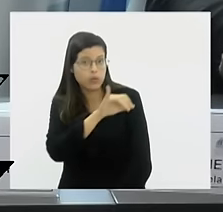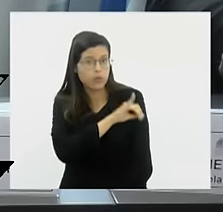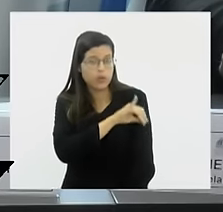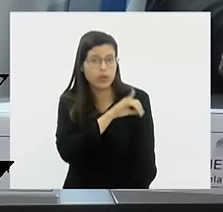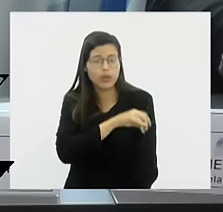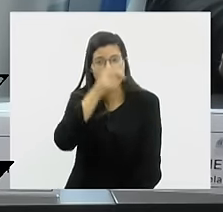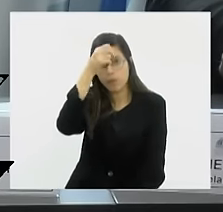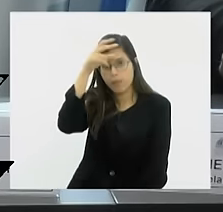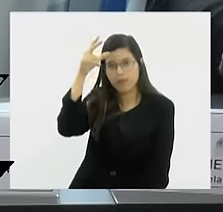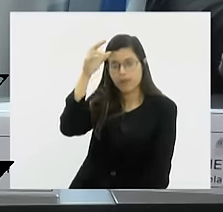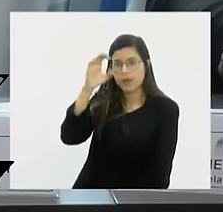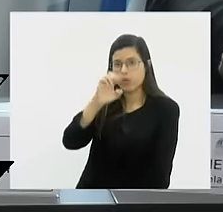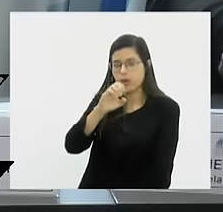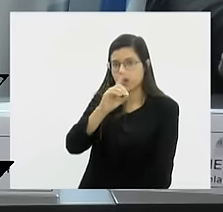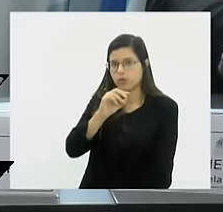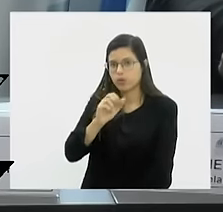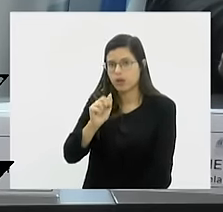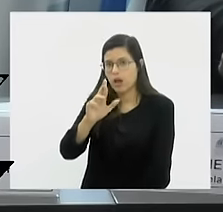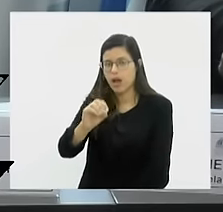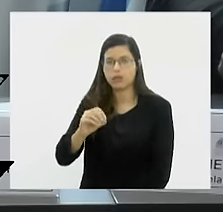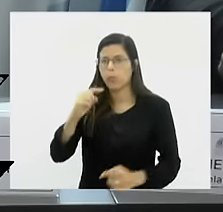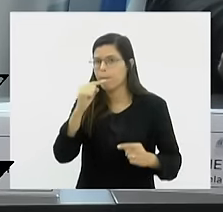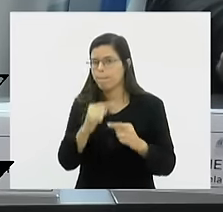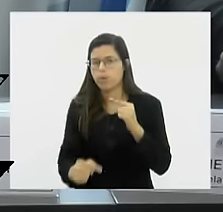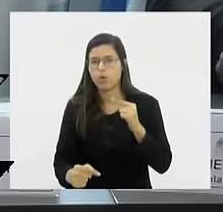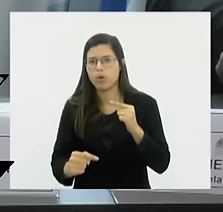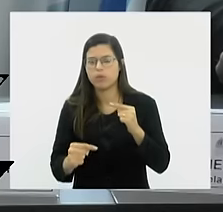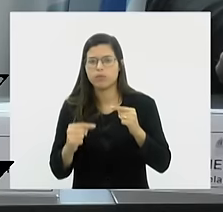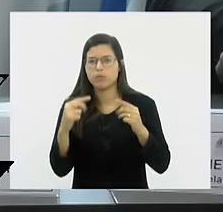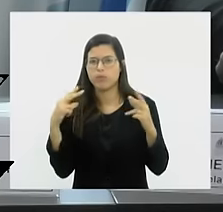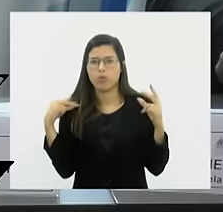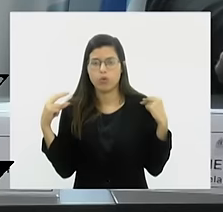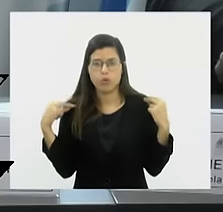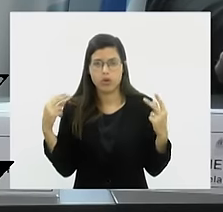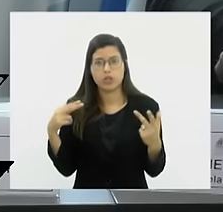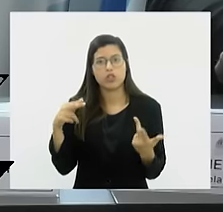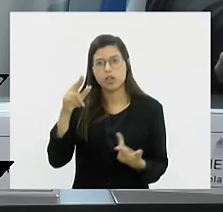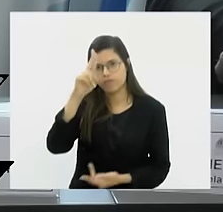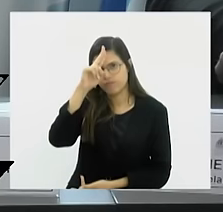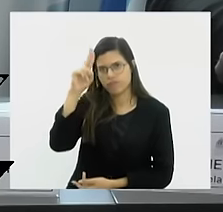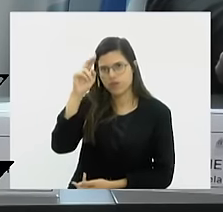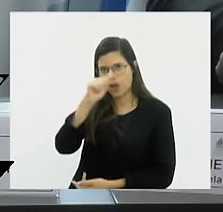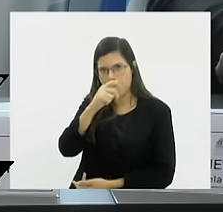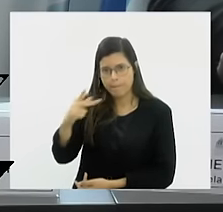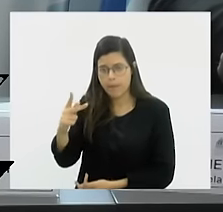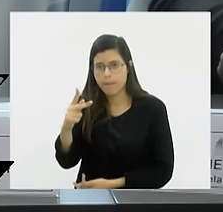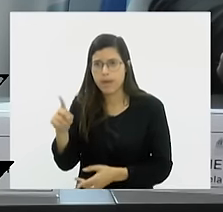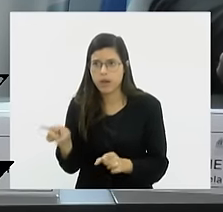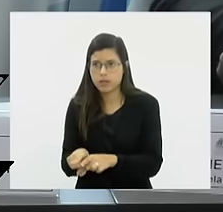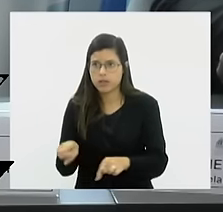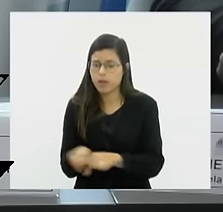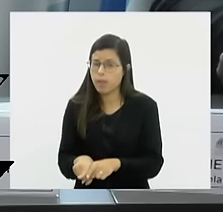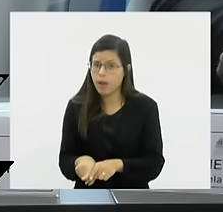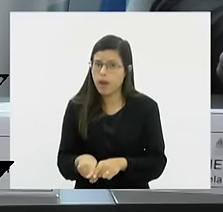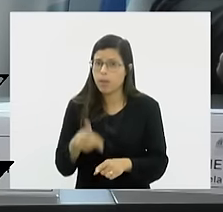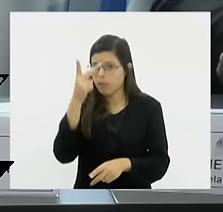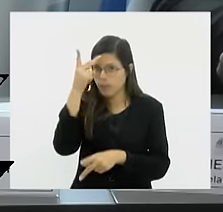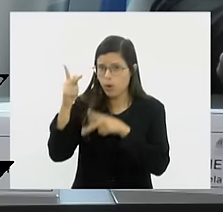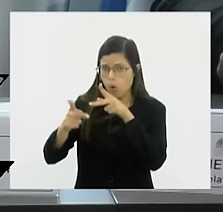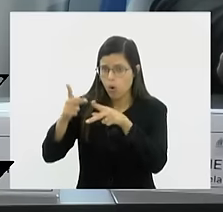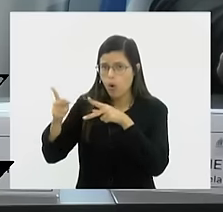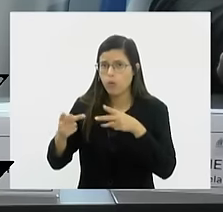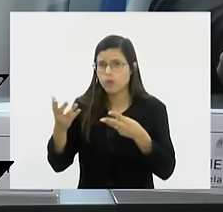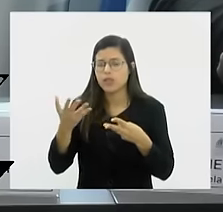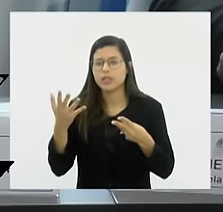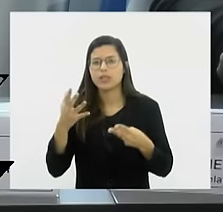Eduardo Paes proíbe os motoristas de aplicativo e o cidadão comum. Se você quiser levar sua mãe, sua sogra para viajar,